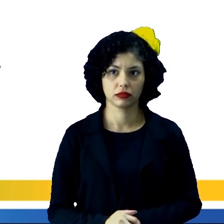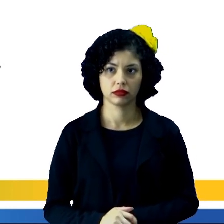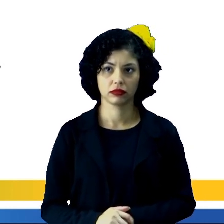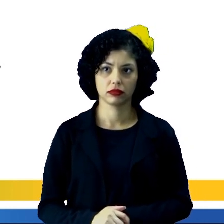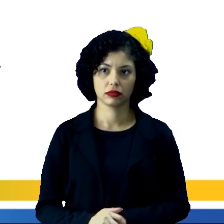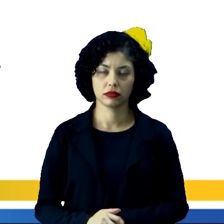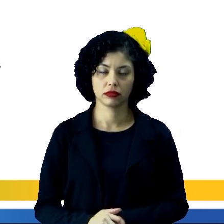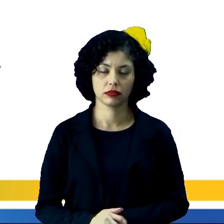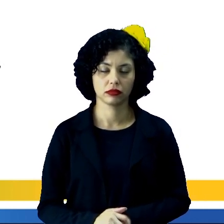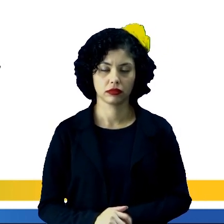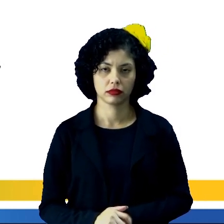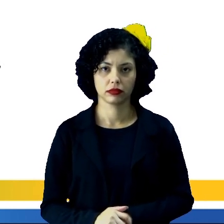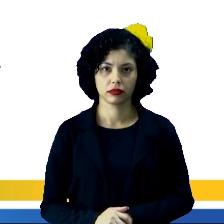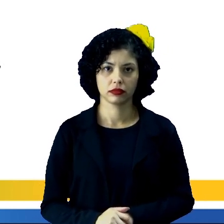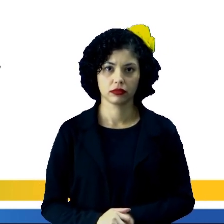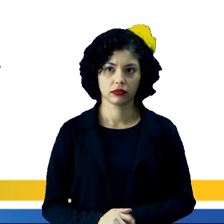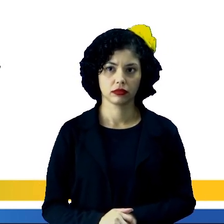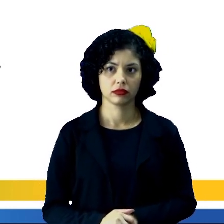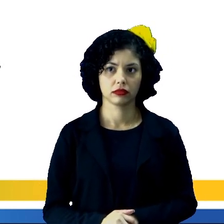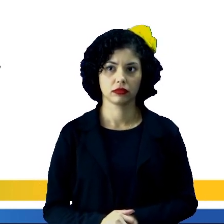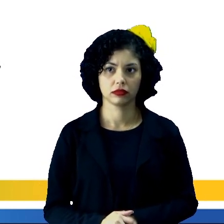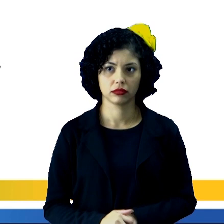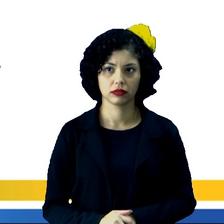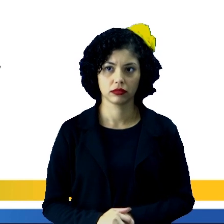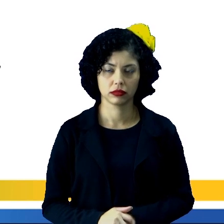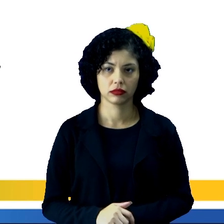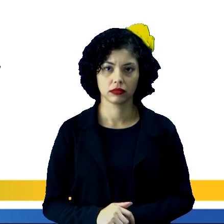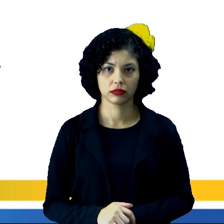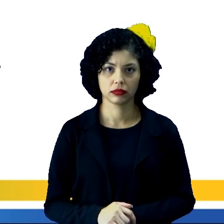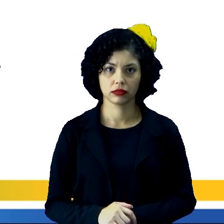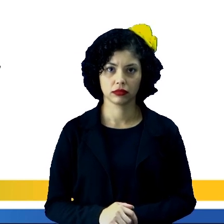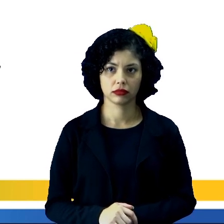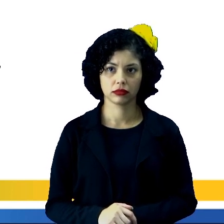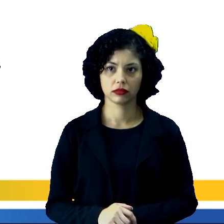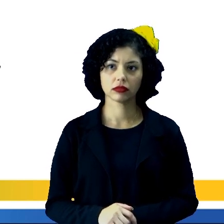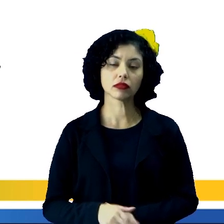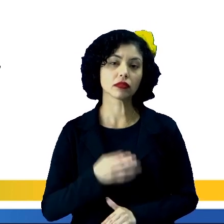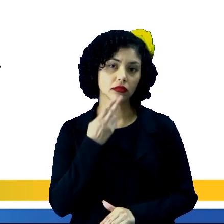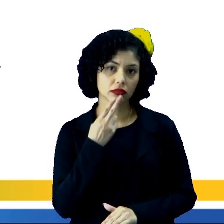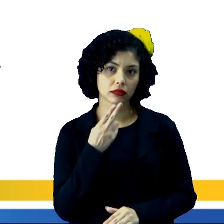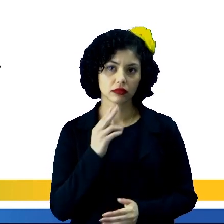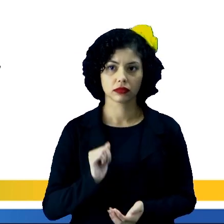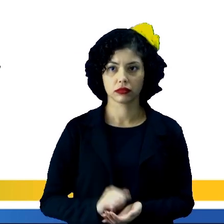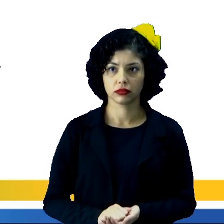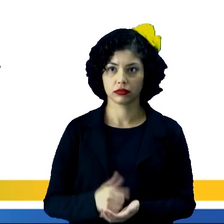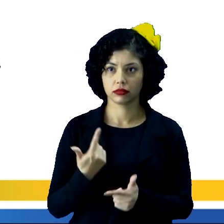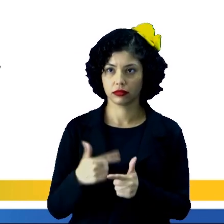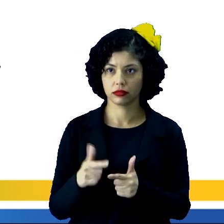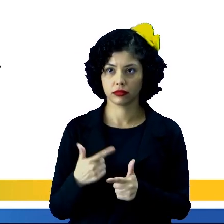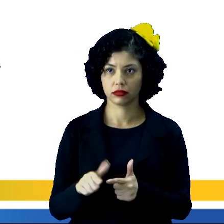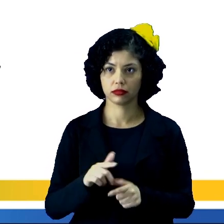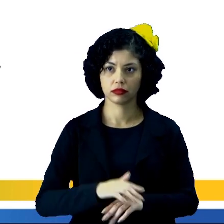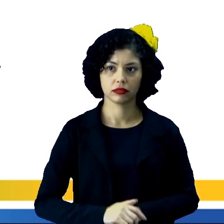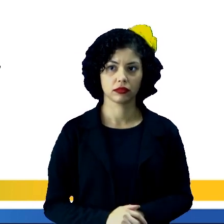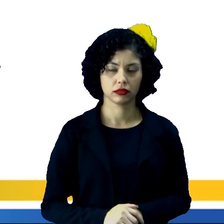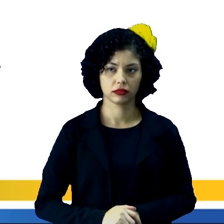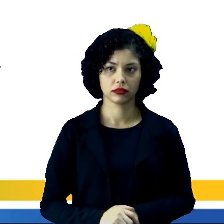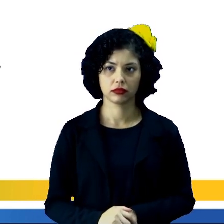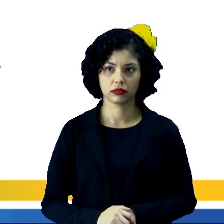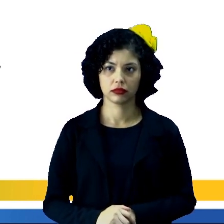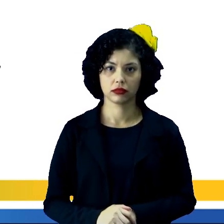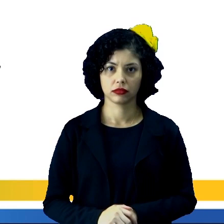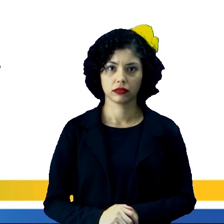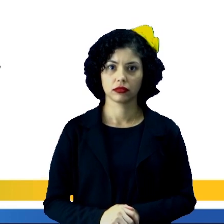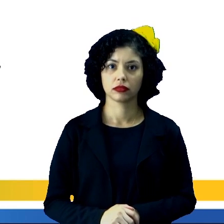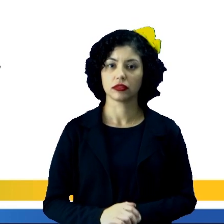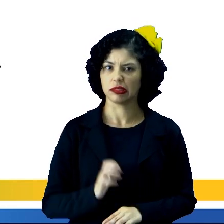smoke is harmful. It is expensive. Fumar é prejudicial e